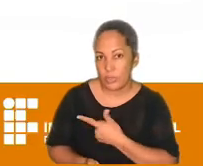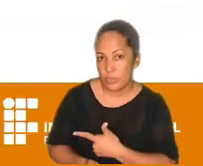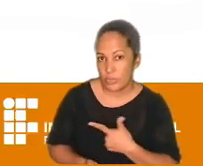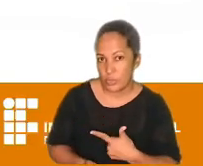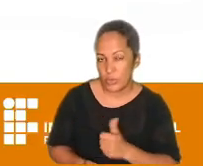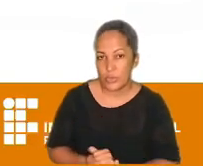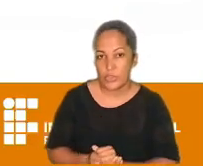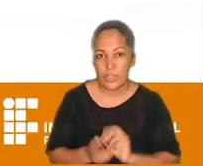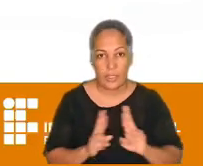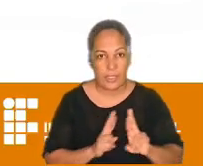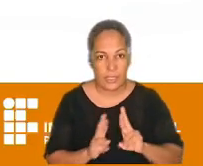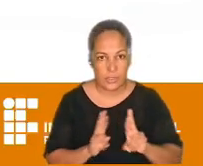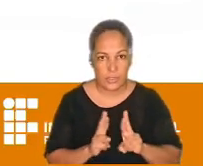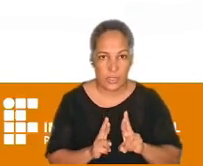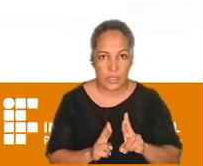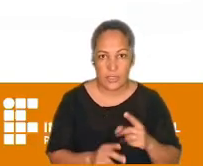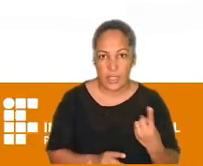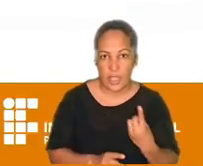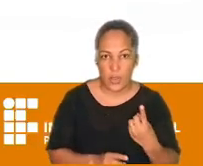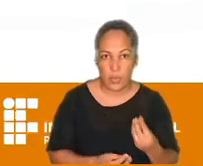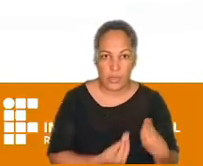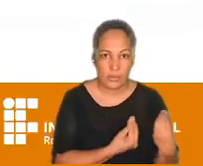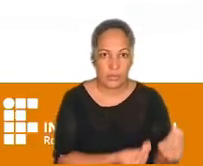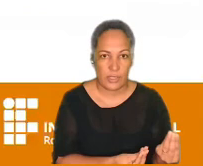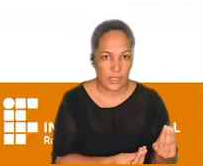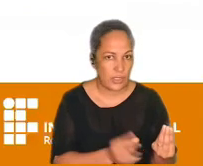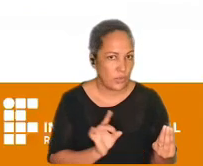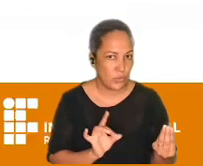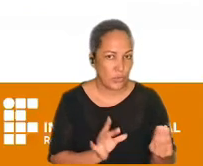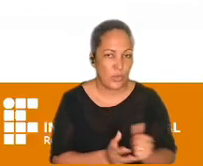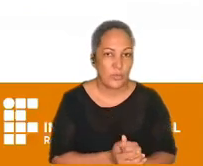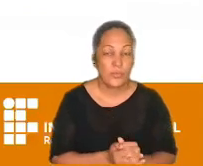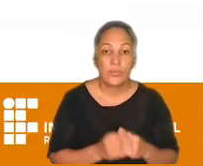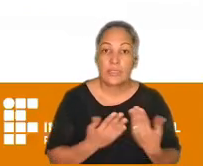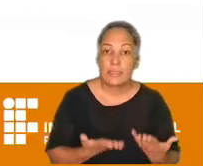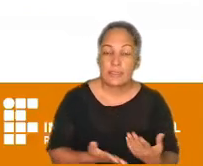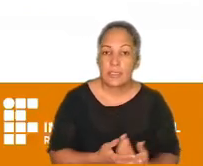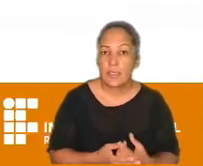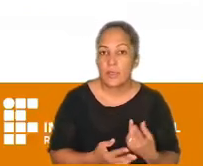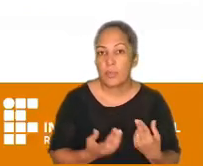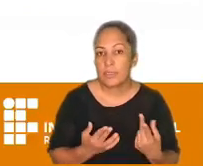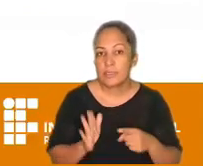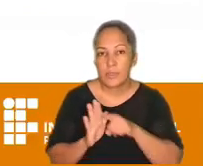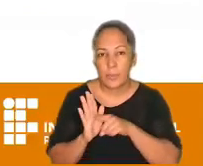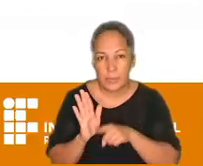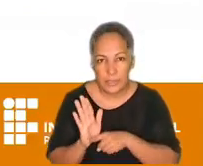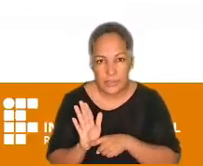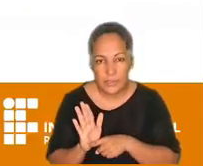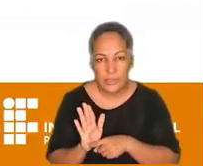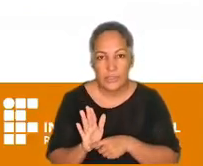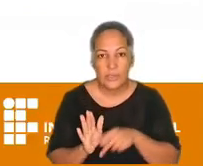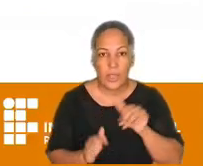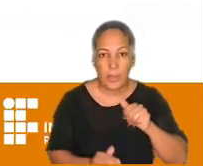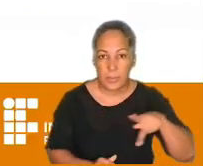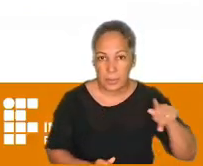número 22, só está relacionada a uma entrega somente. Então, é bem parecido com o aplicativo, né? Eu